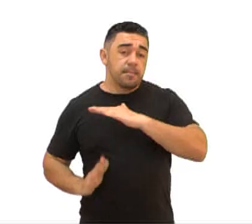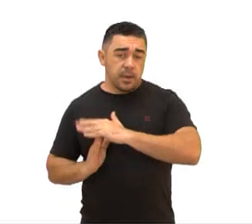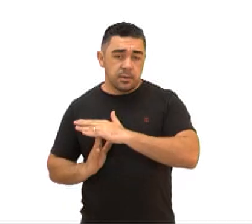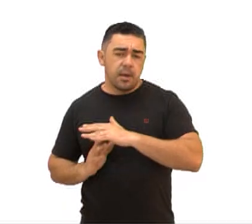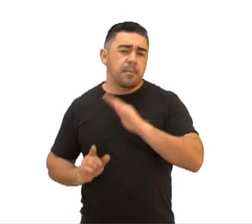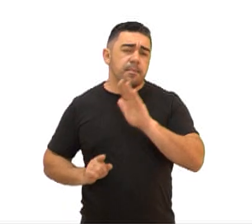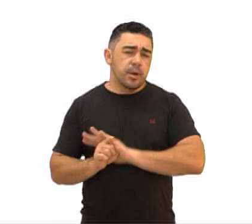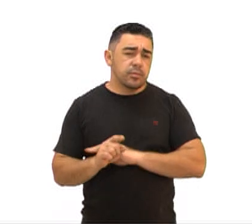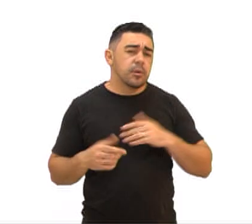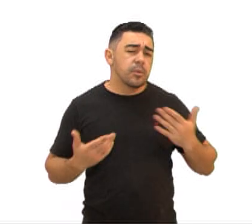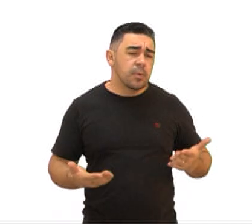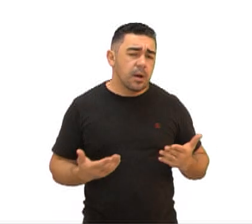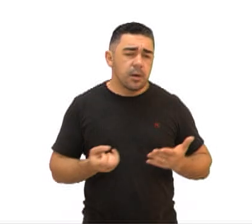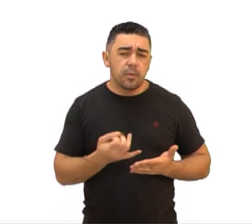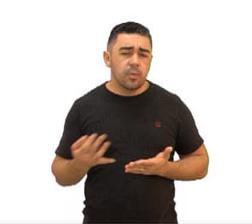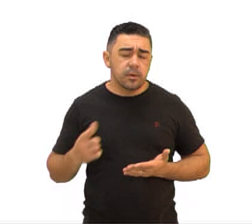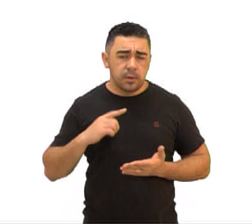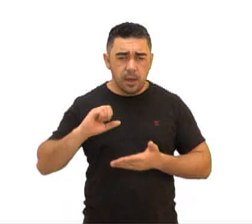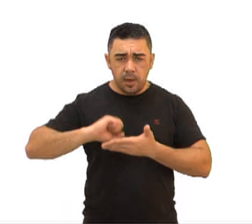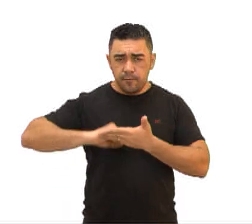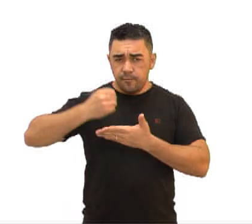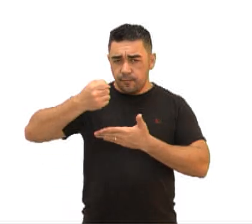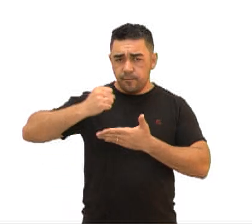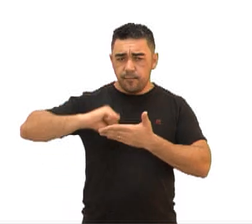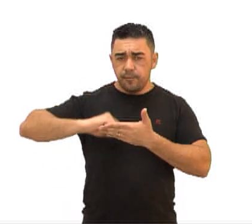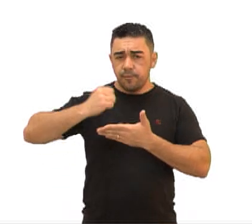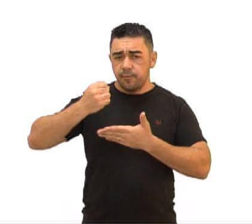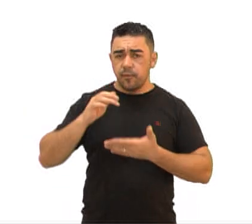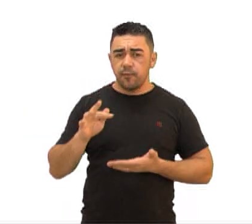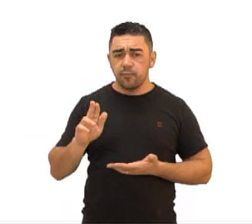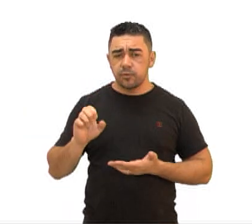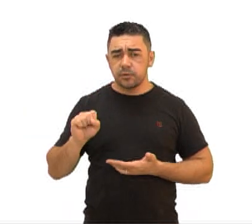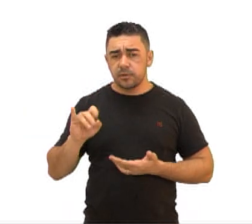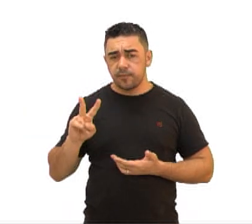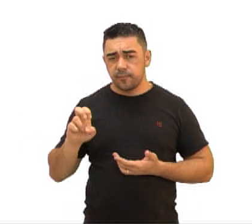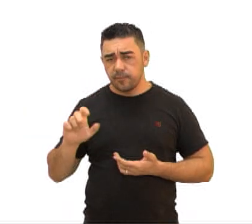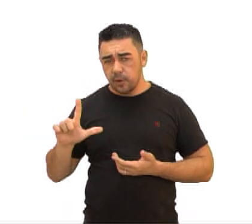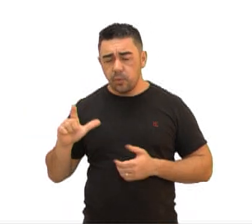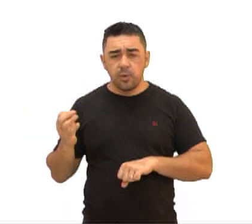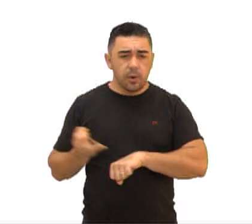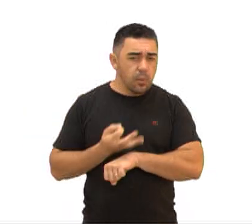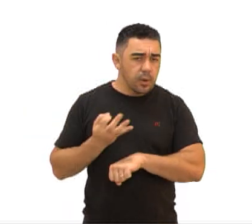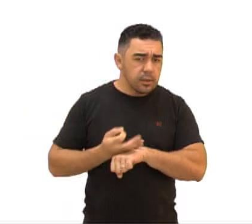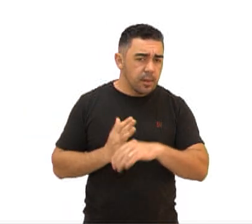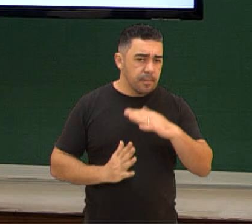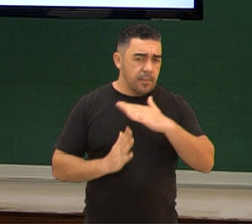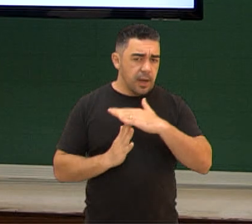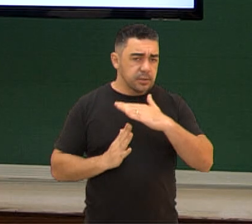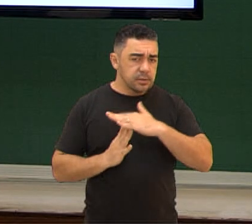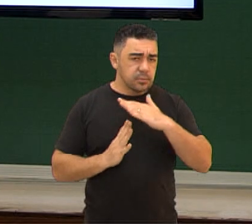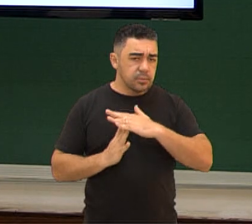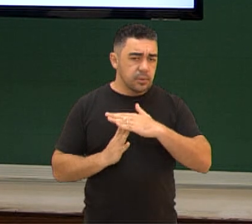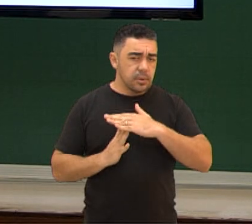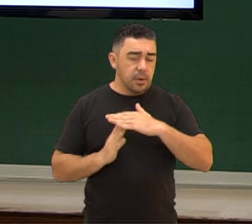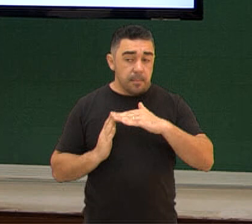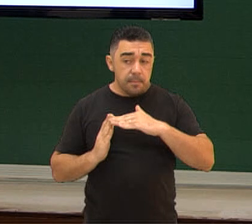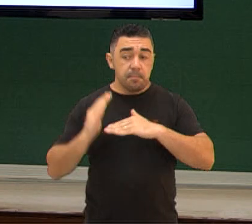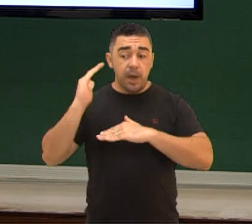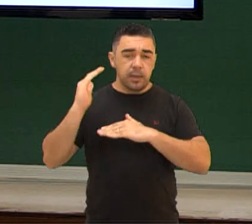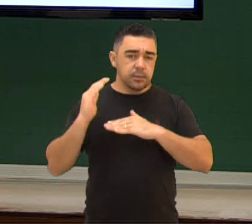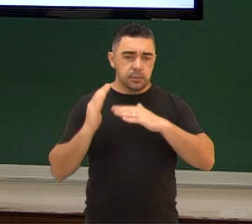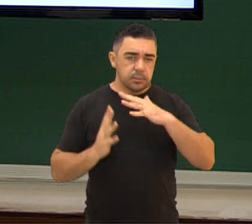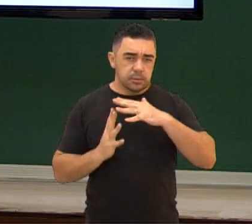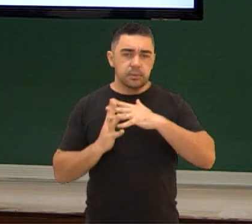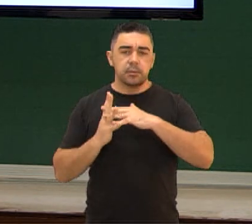é, qual deve ser o valor do fusível? Qual deve ser o valor do fusível que suporta essa corrente máxima? Acima disso, ele queima